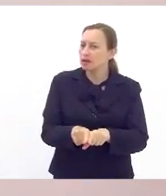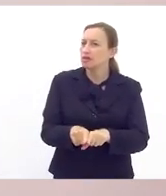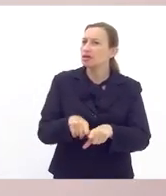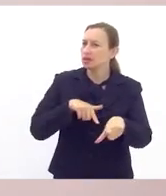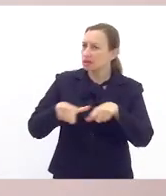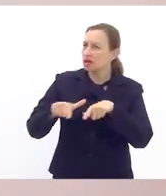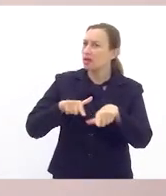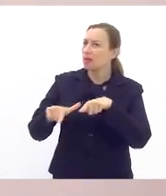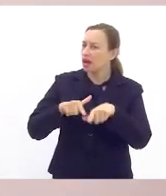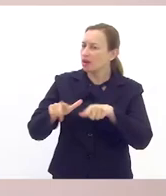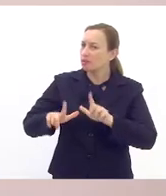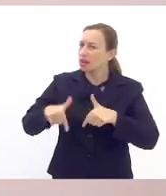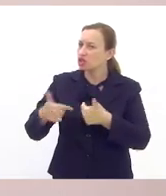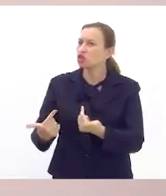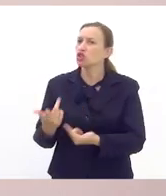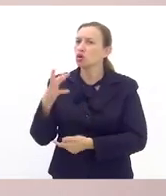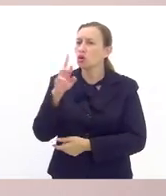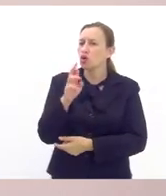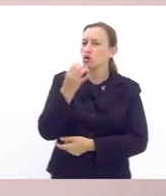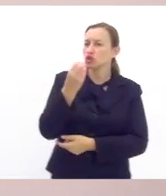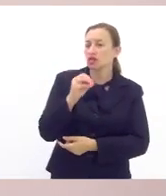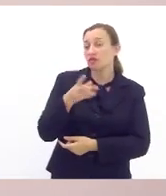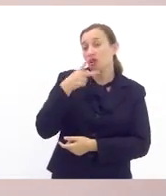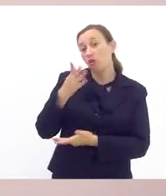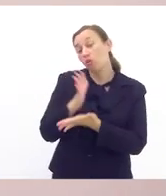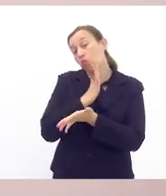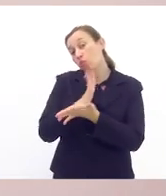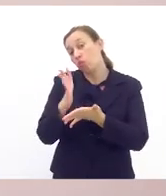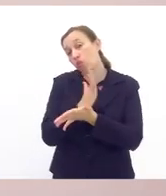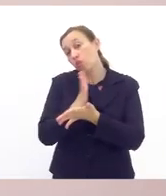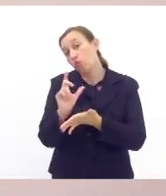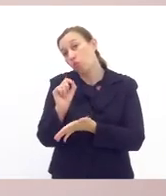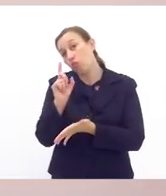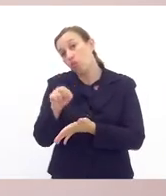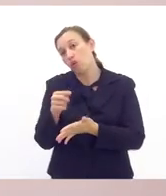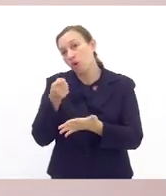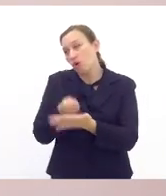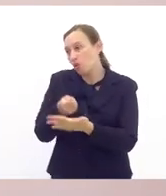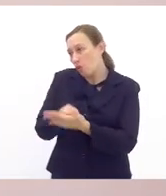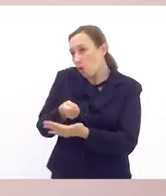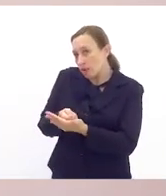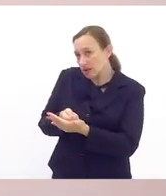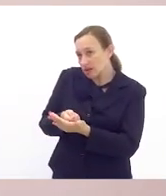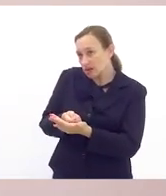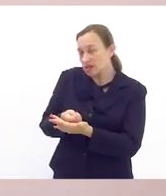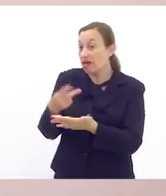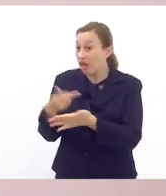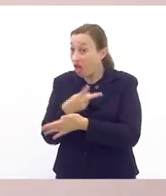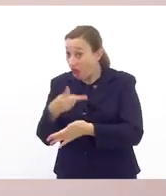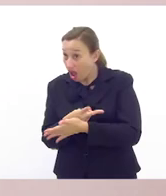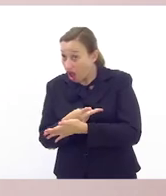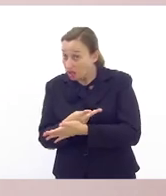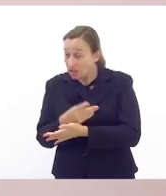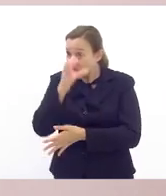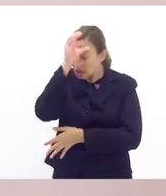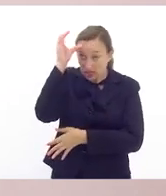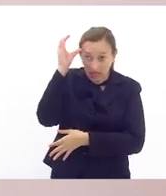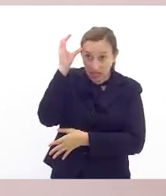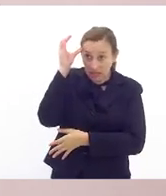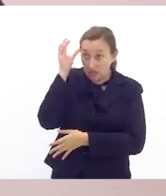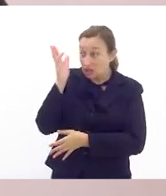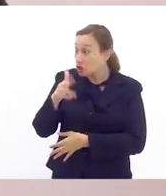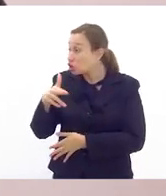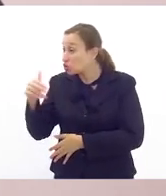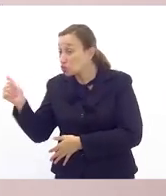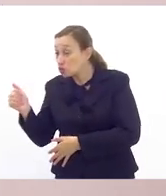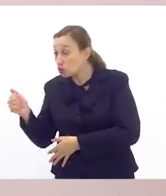Rodrigo me citou algumas que é cobrança são cobranças indevidas clientes inexistentes